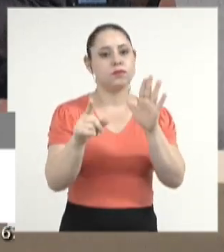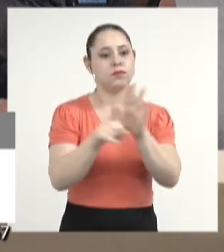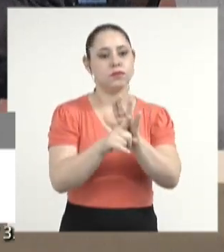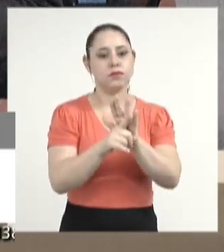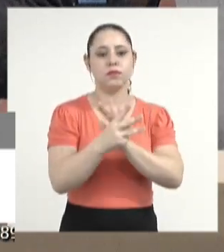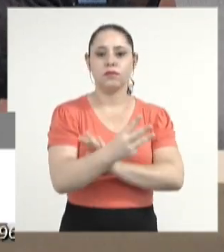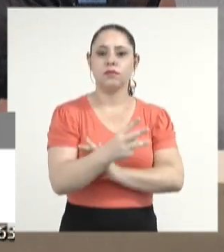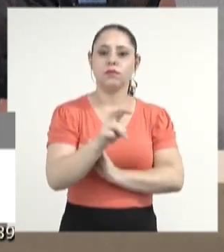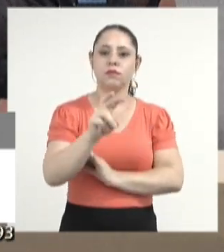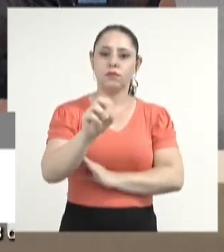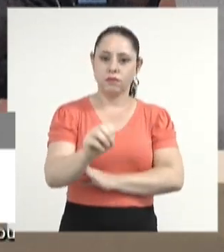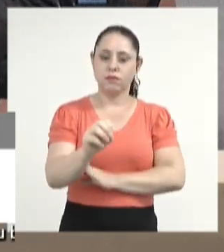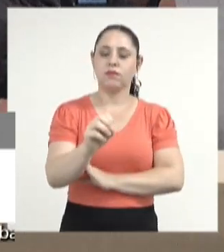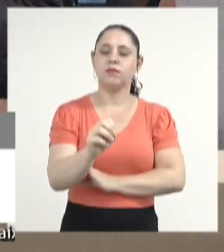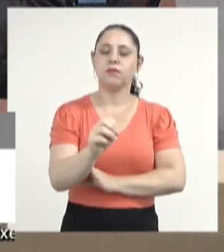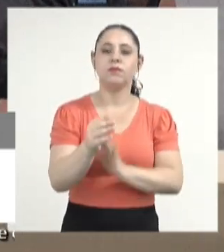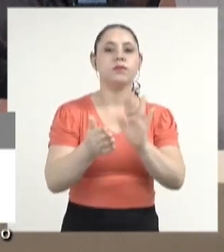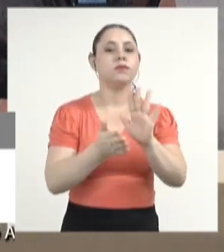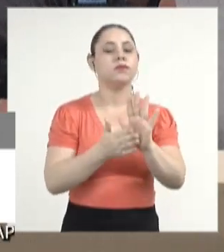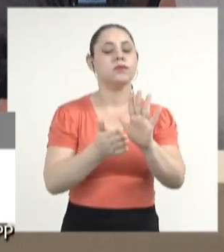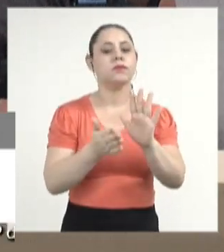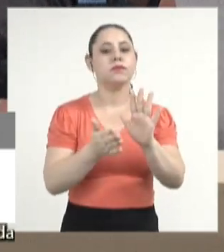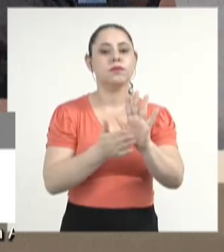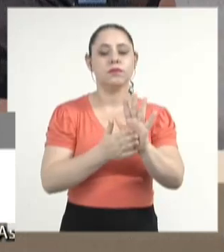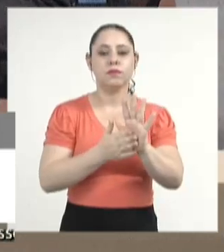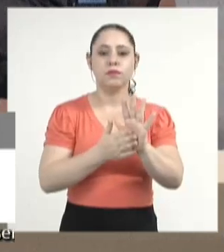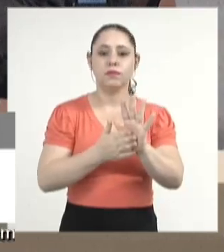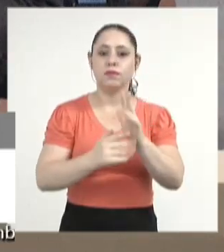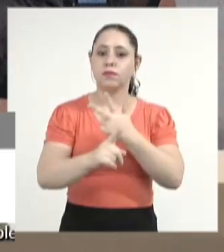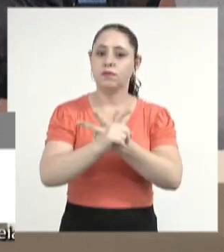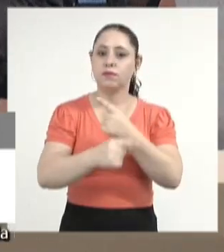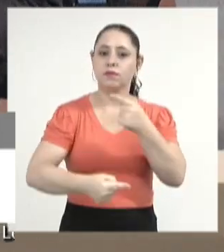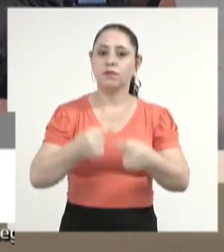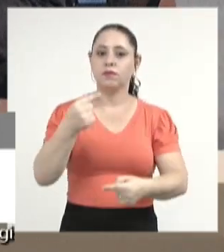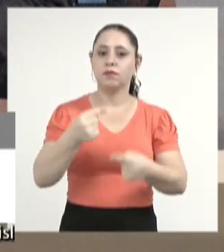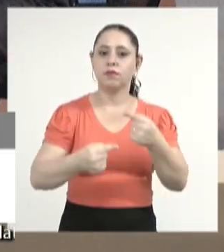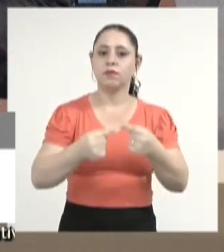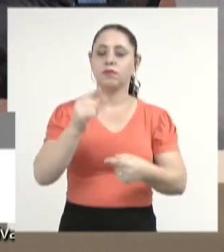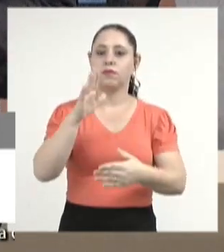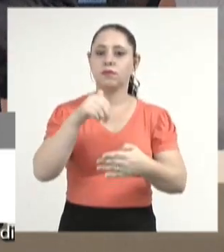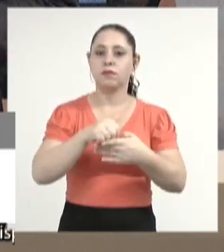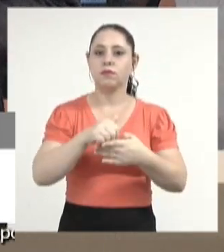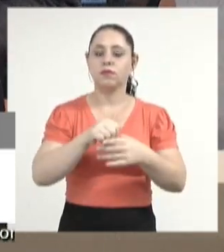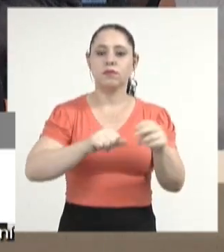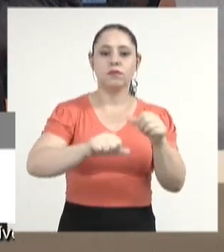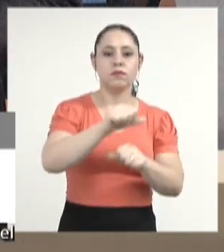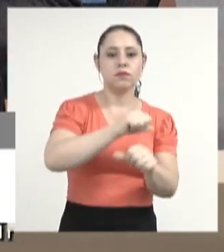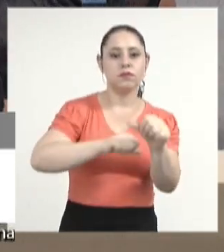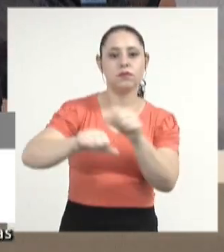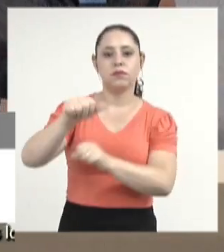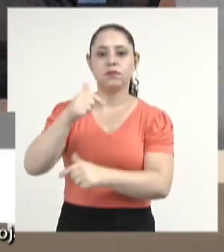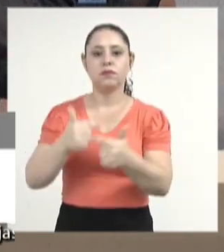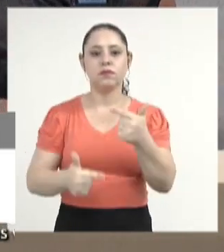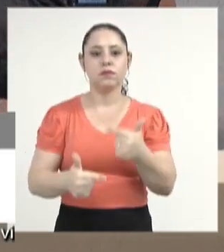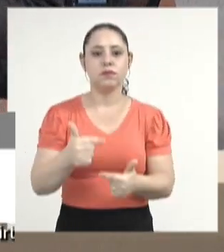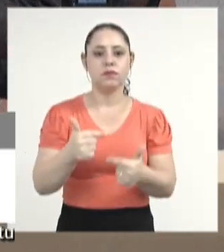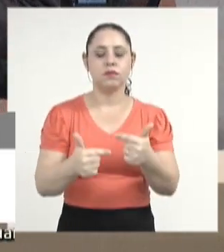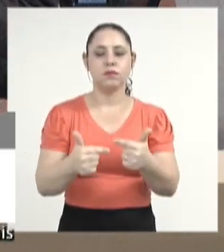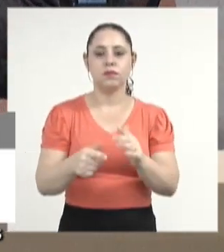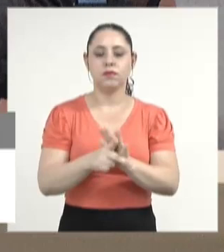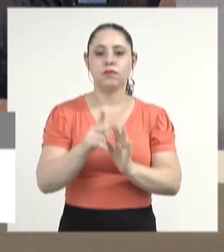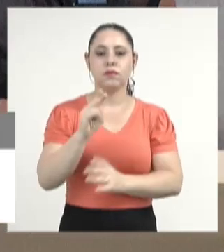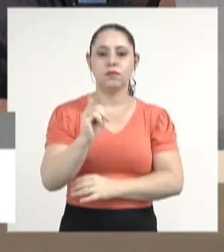número 350, de autoria do Executivo, em primeira discussão, que é com relação a alterações políticas